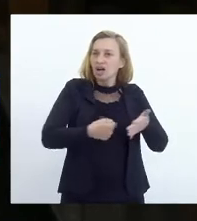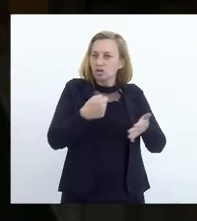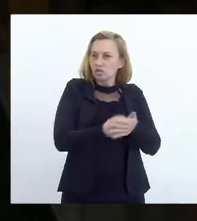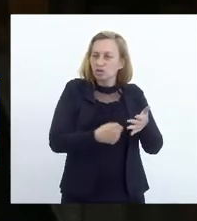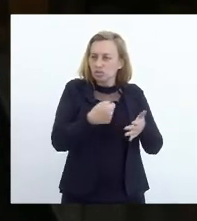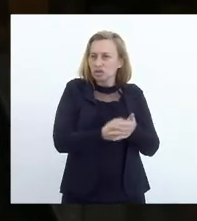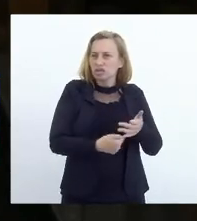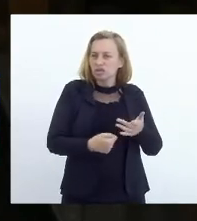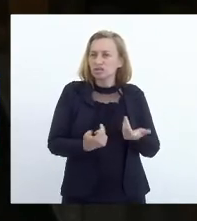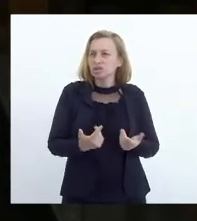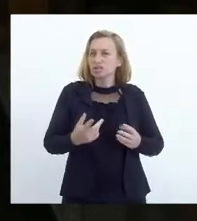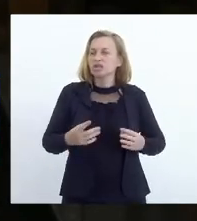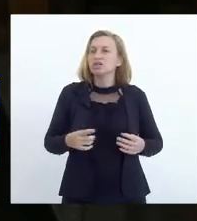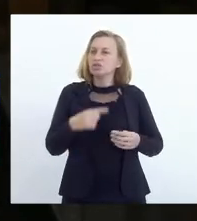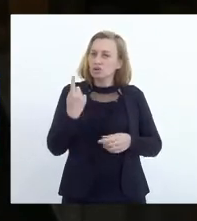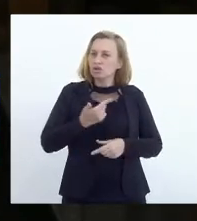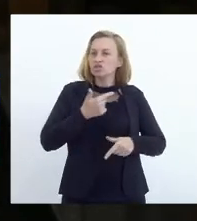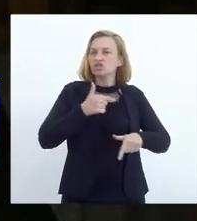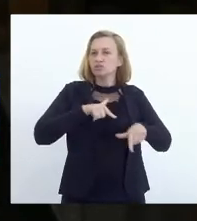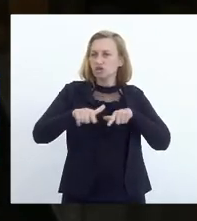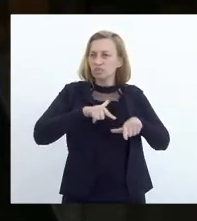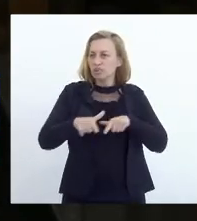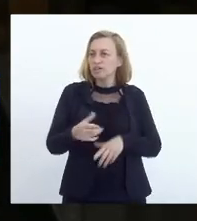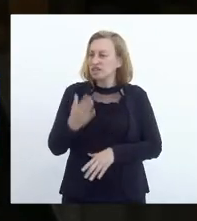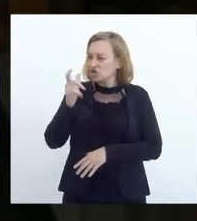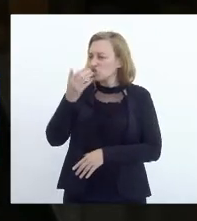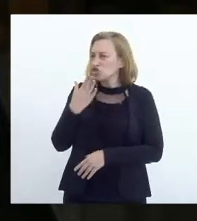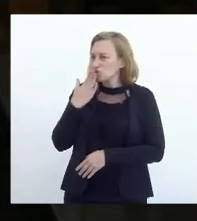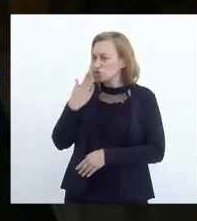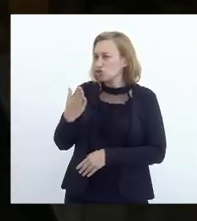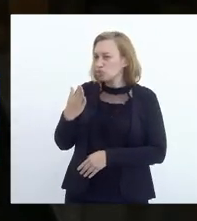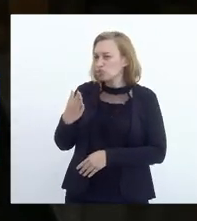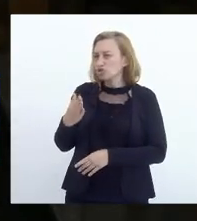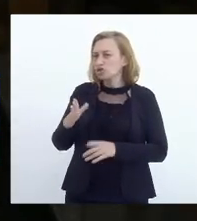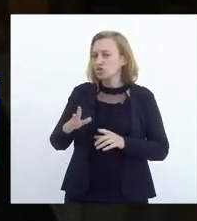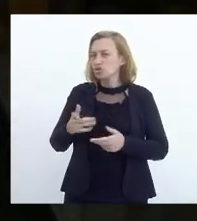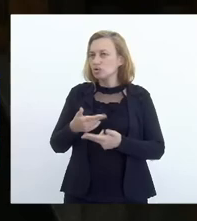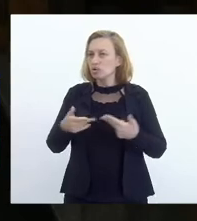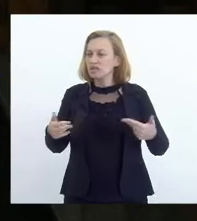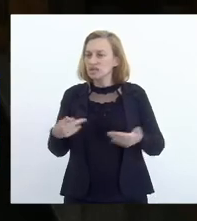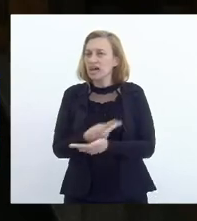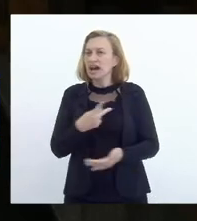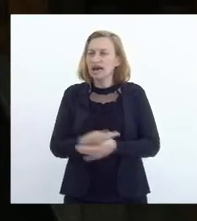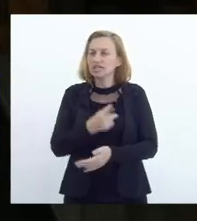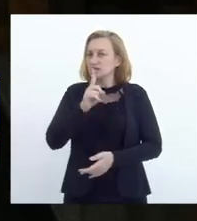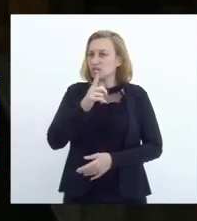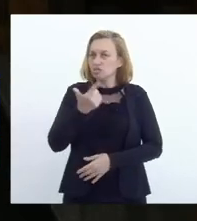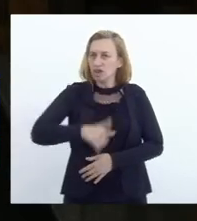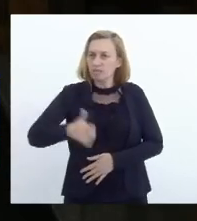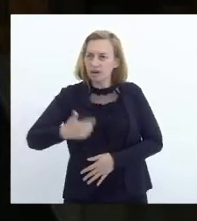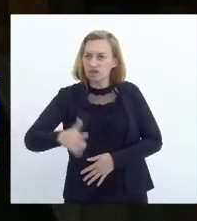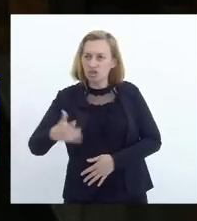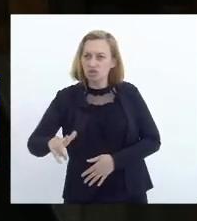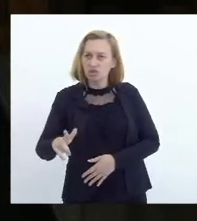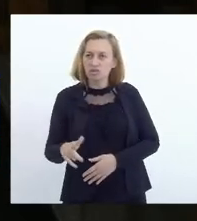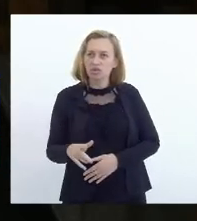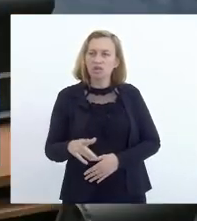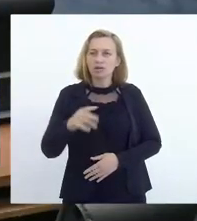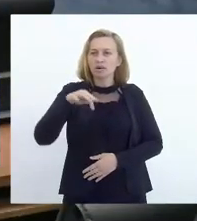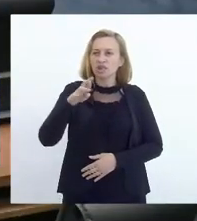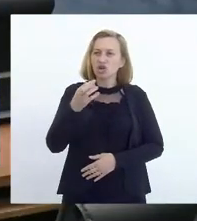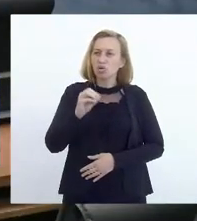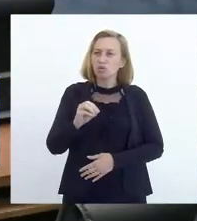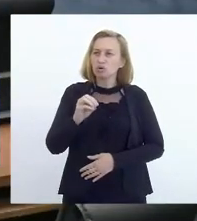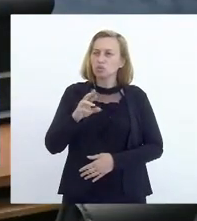trabalhando para que esse tipo de conduta arbitrária não se repita. Nenhum passo atrás, manicômios nunca mais.